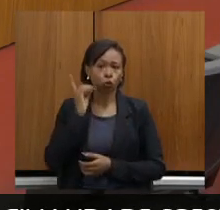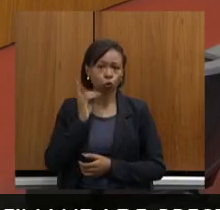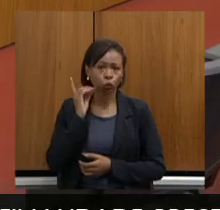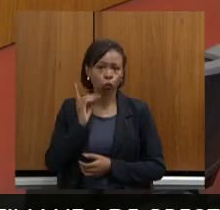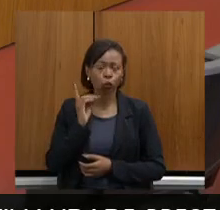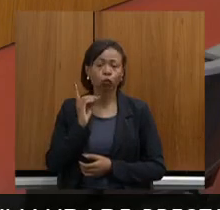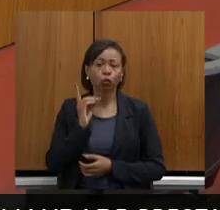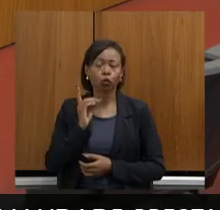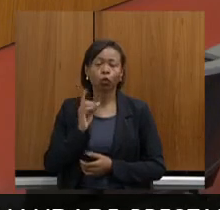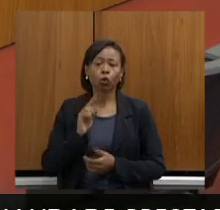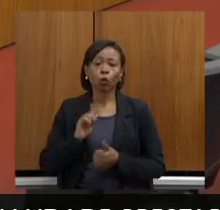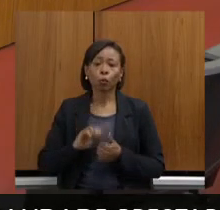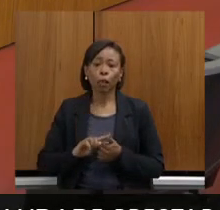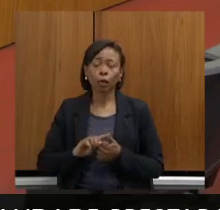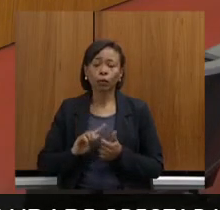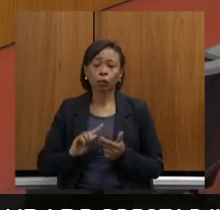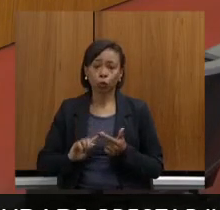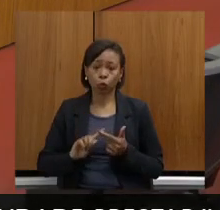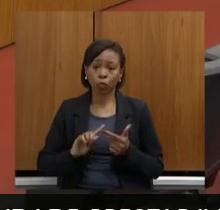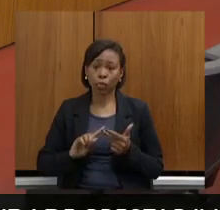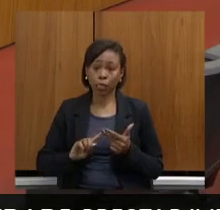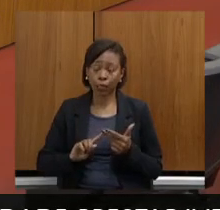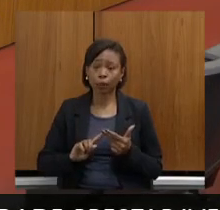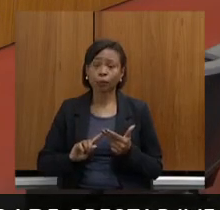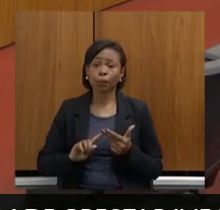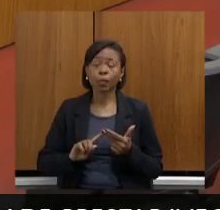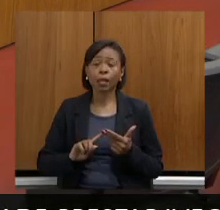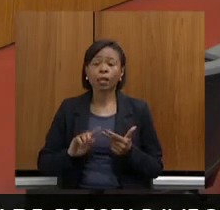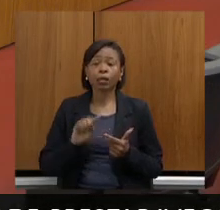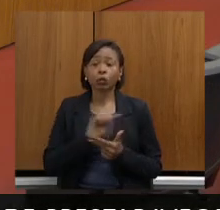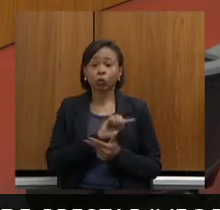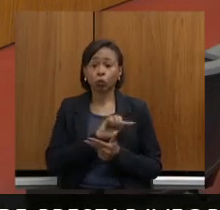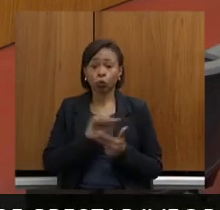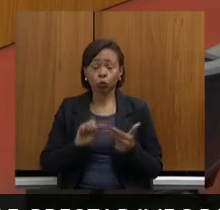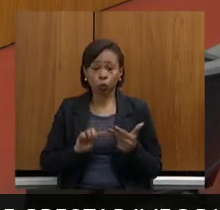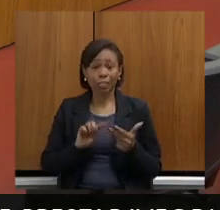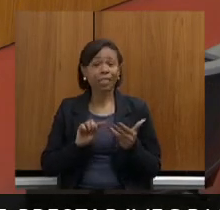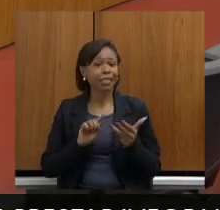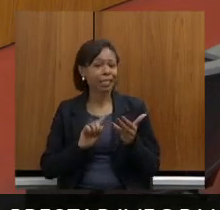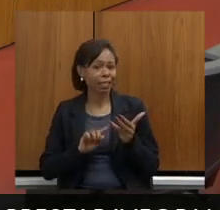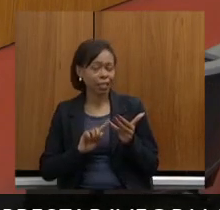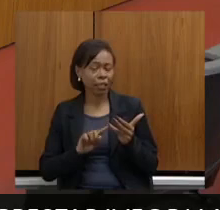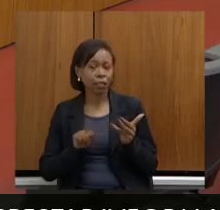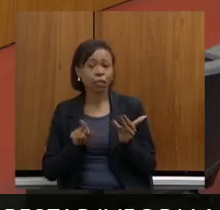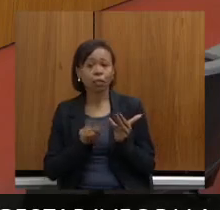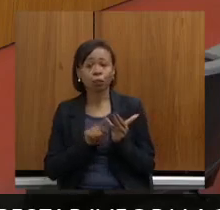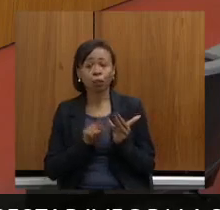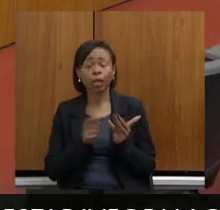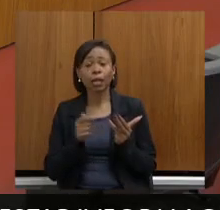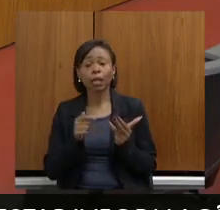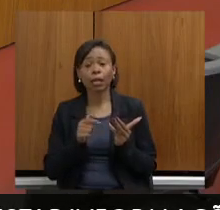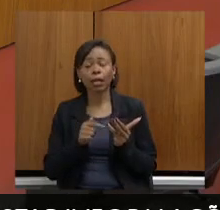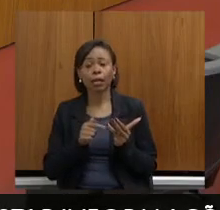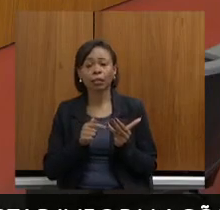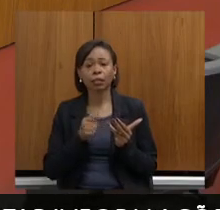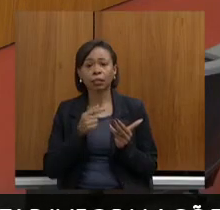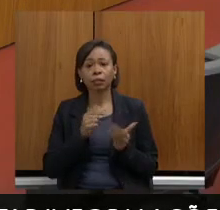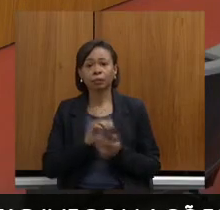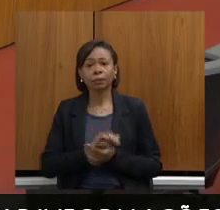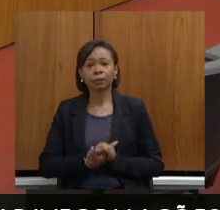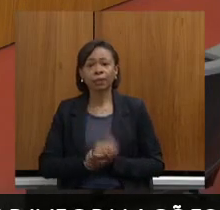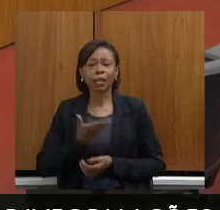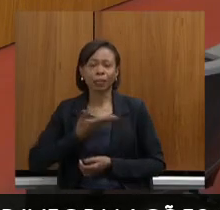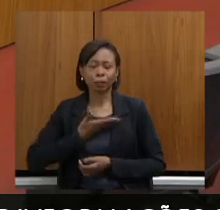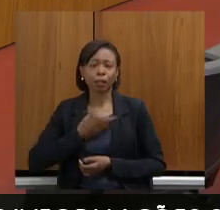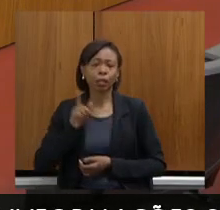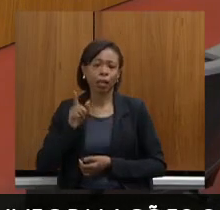Franco Antônio Carlos Arantes José Reis Beatriz Cerqueira e meu companheiro meu irmão lado